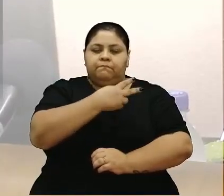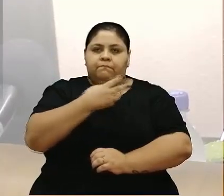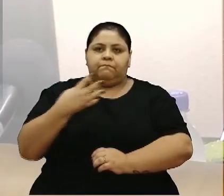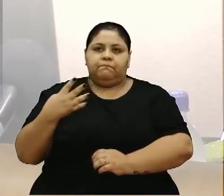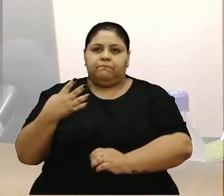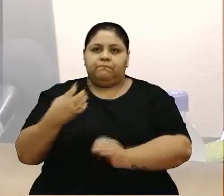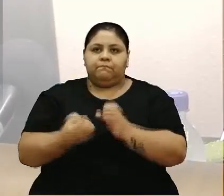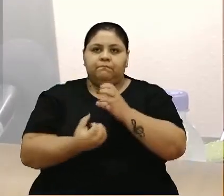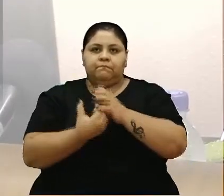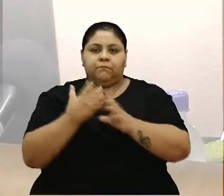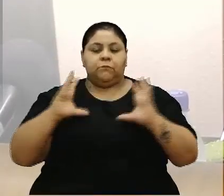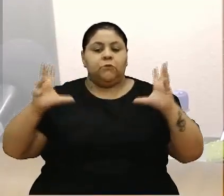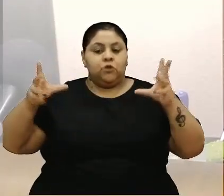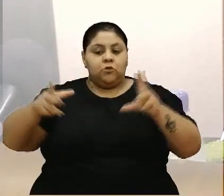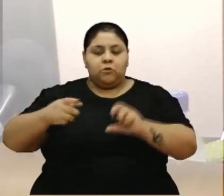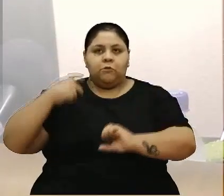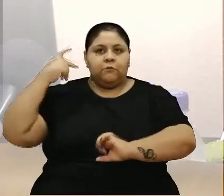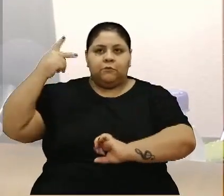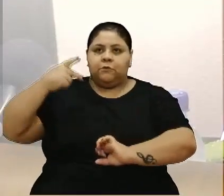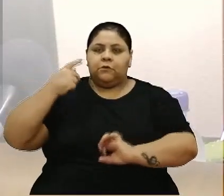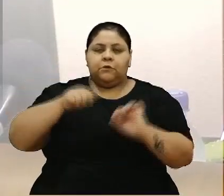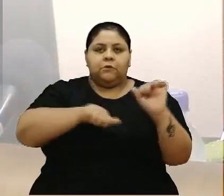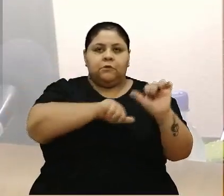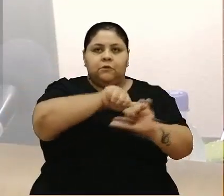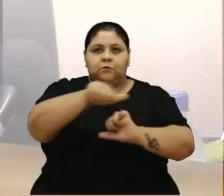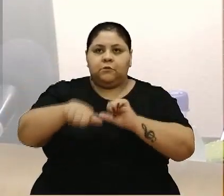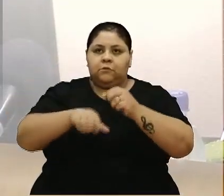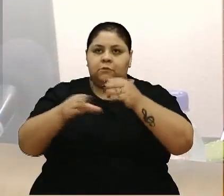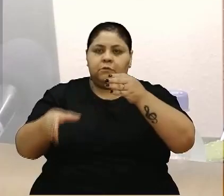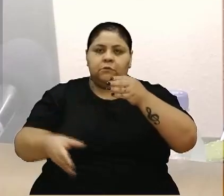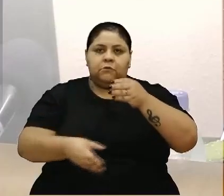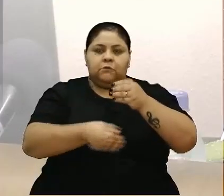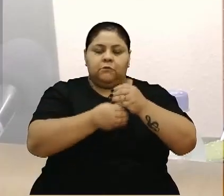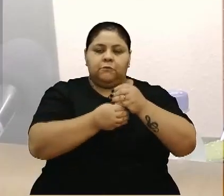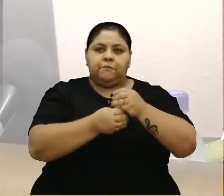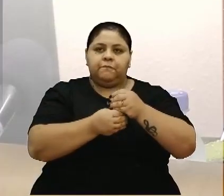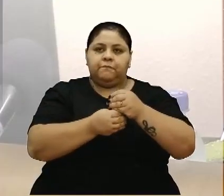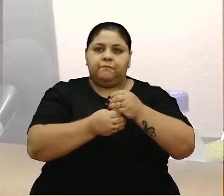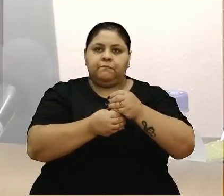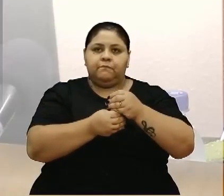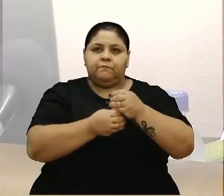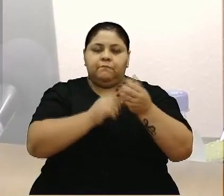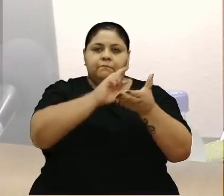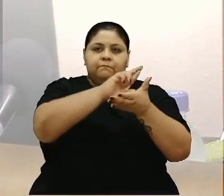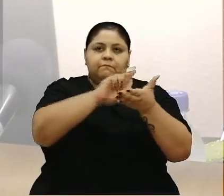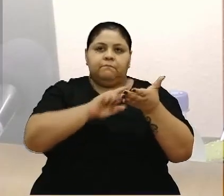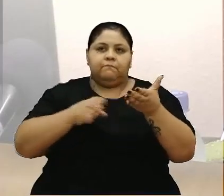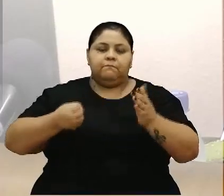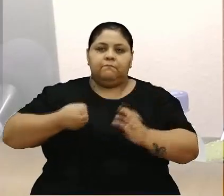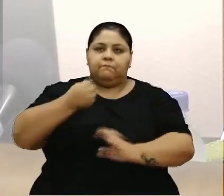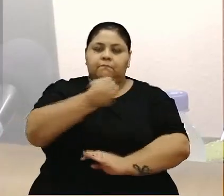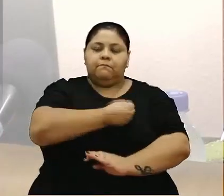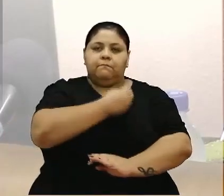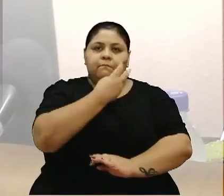118/2024, de autoria coletiva, que altera e acresce dispositivos da resolução número